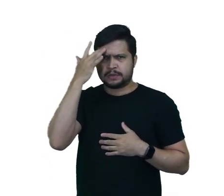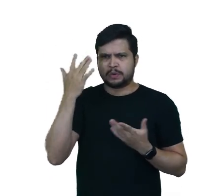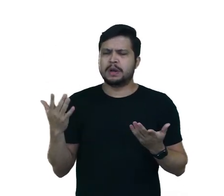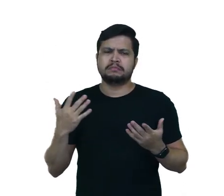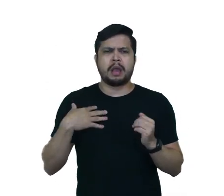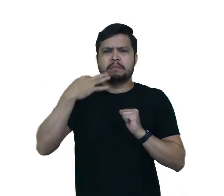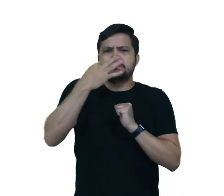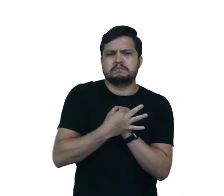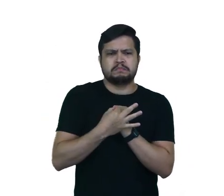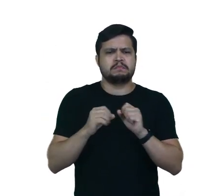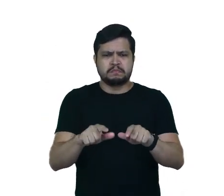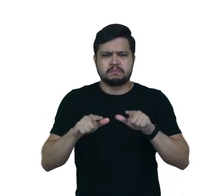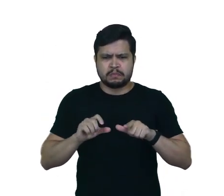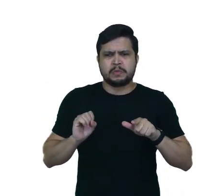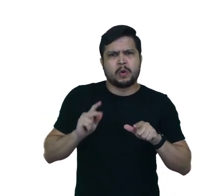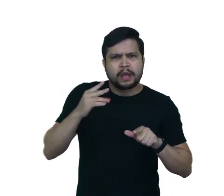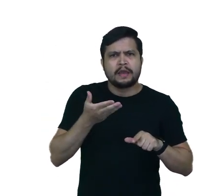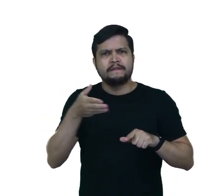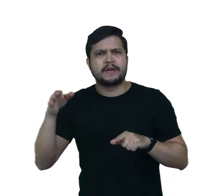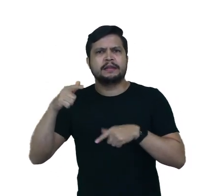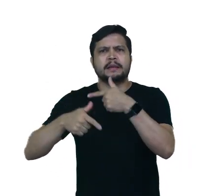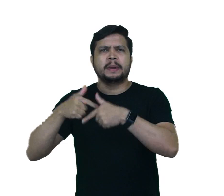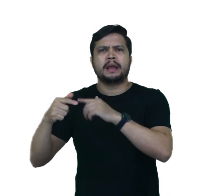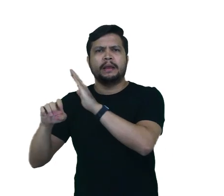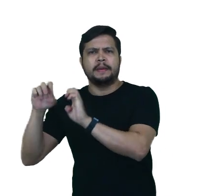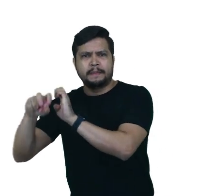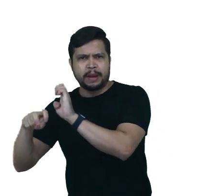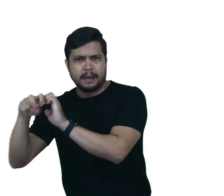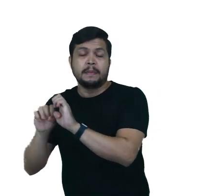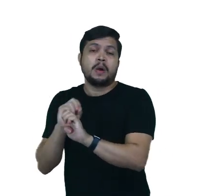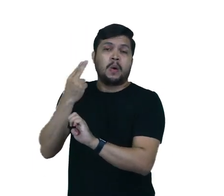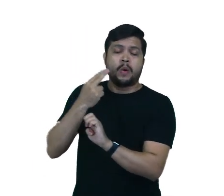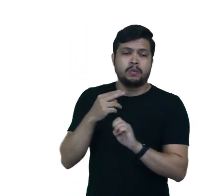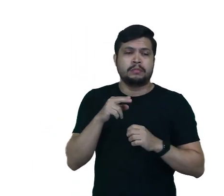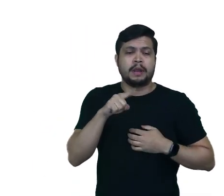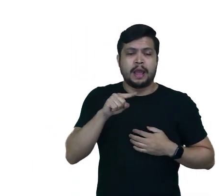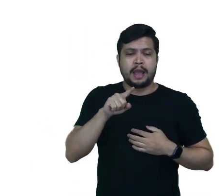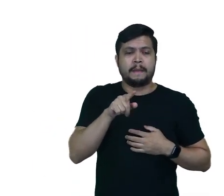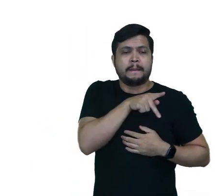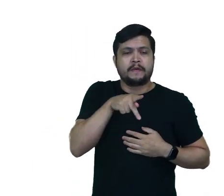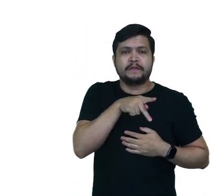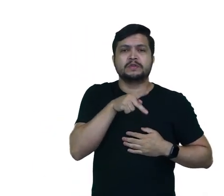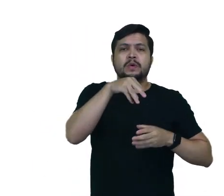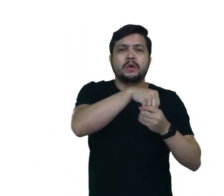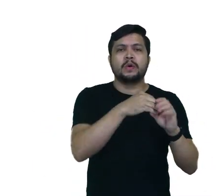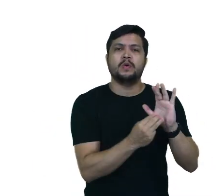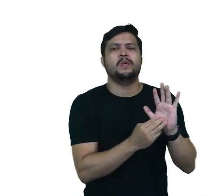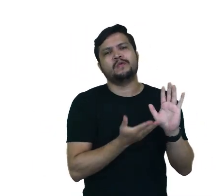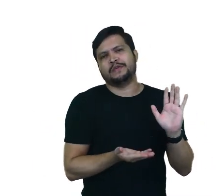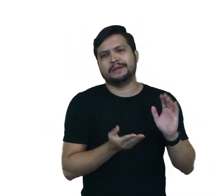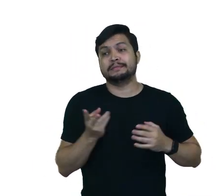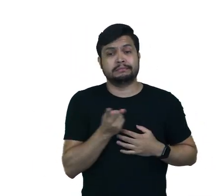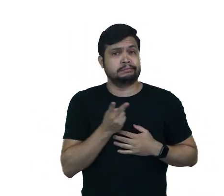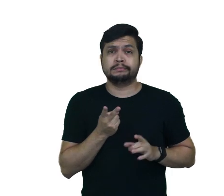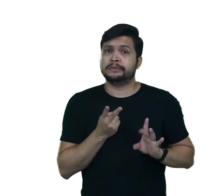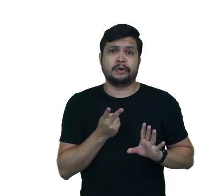negócio. Você virava zootecnista só para ser ou pesquisador da Embrapa ou professor da UVA. tem muitas oportunidades. Olha, nem